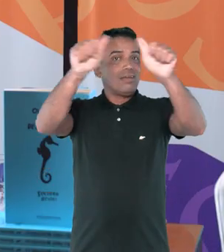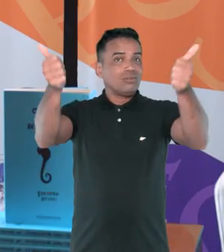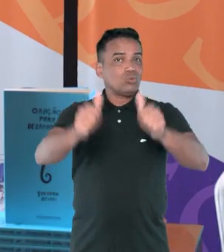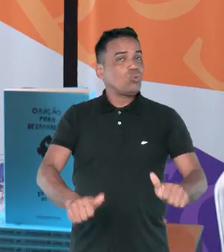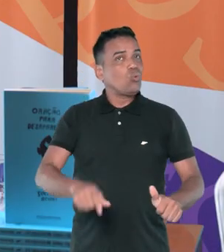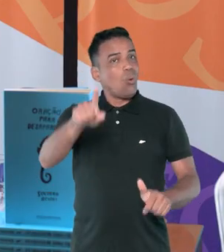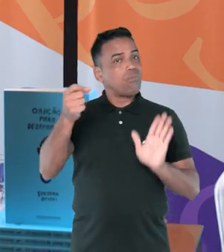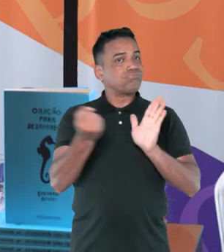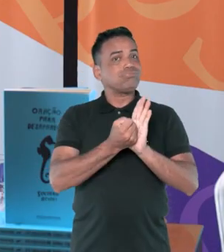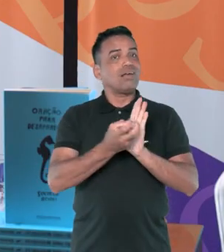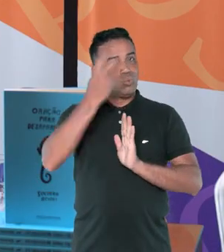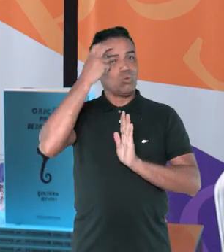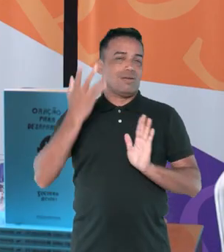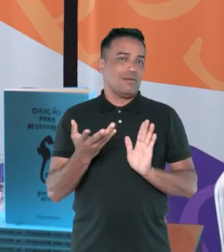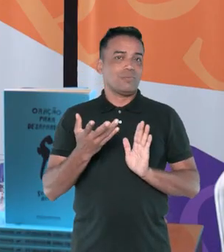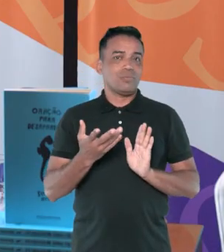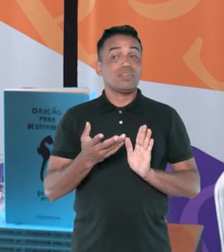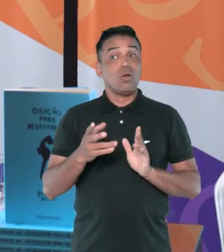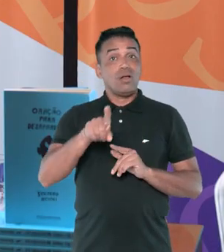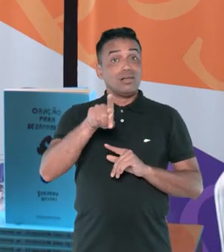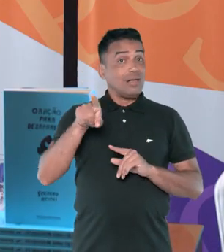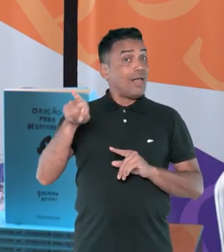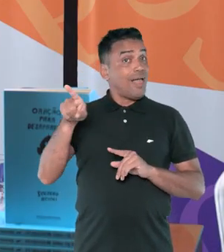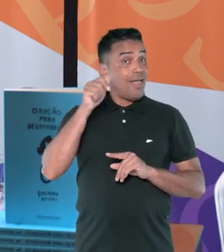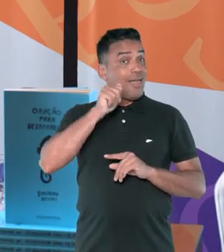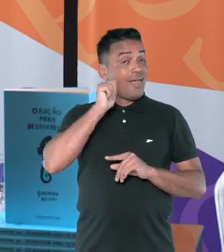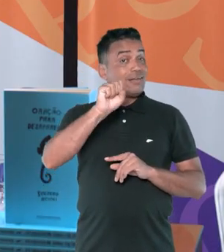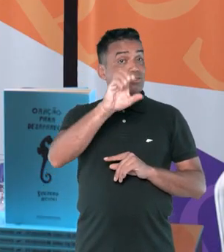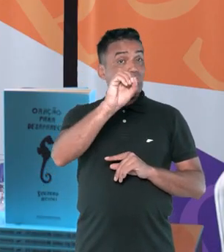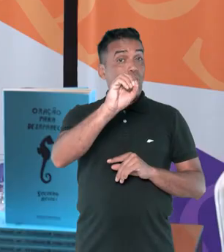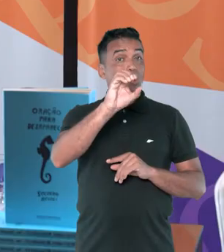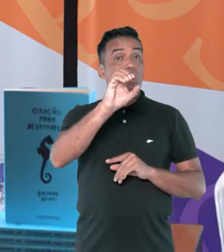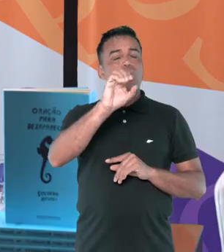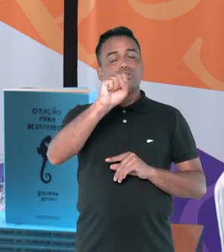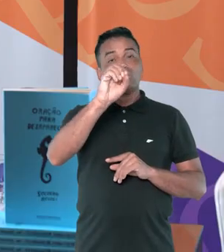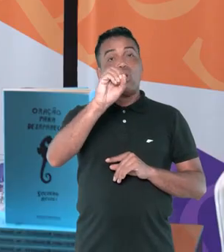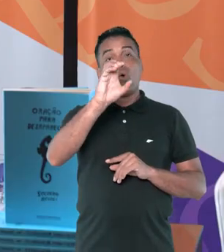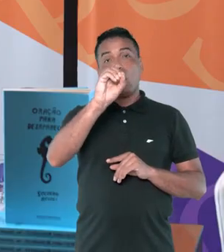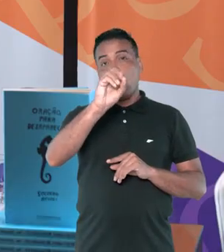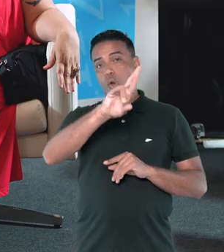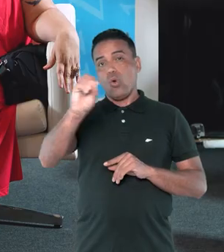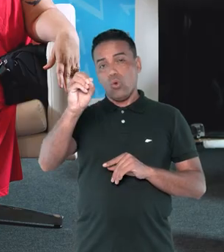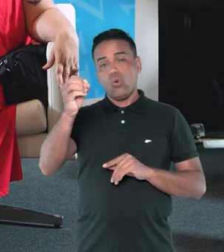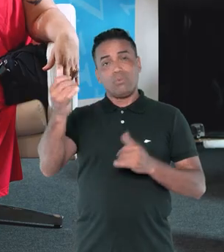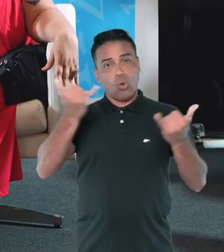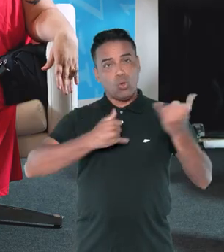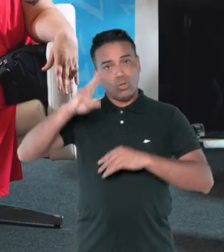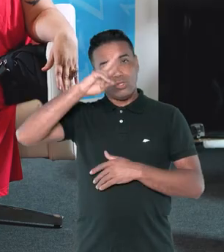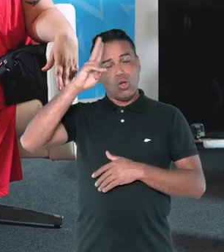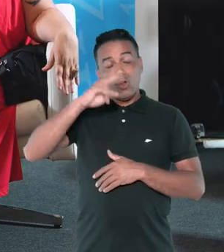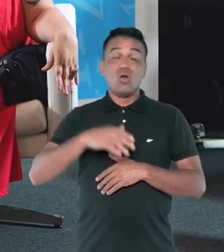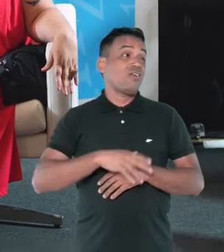parecer. E aí o Socorro, quando me contou a história, eu não sei se você tinha acesso, você teve acesso a esse documento?